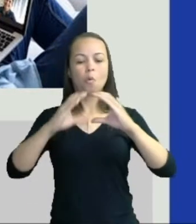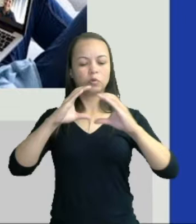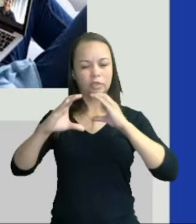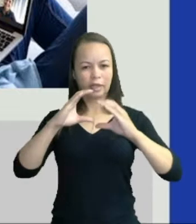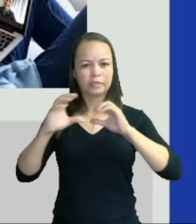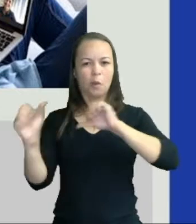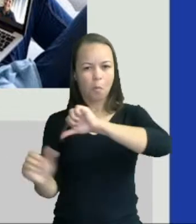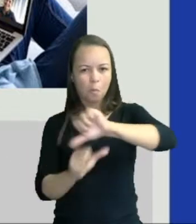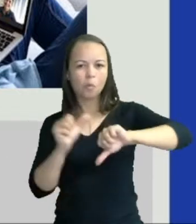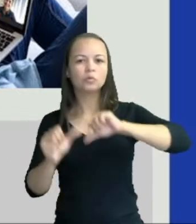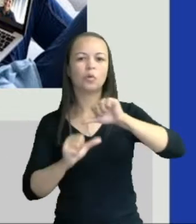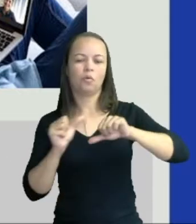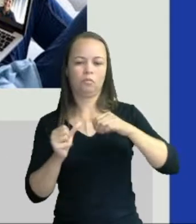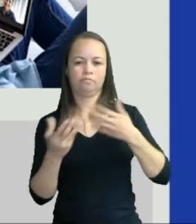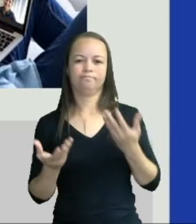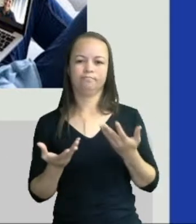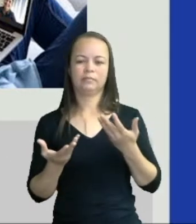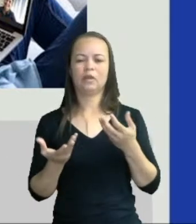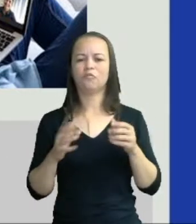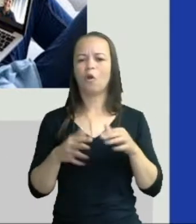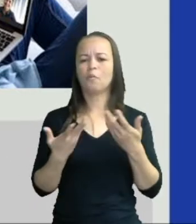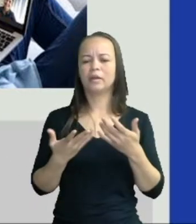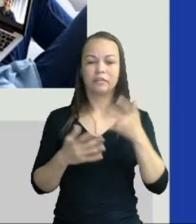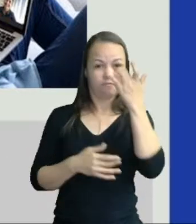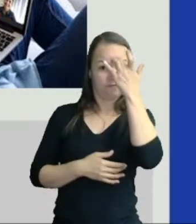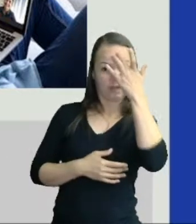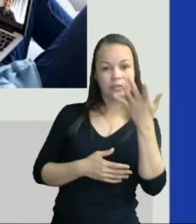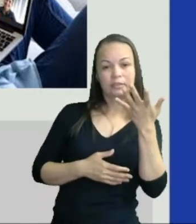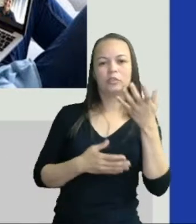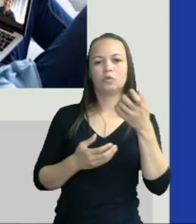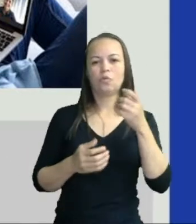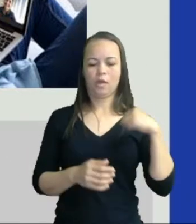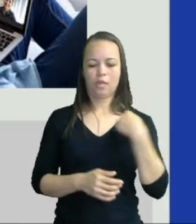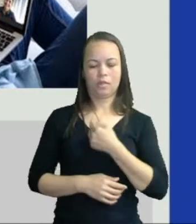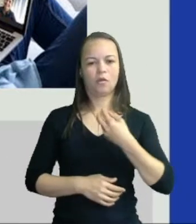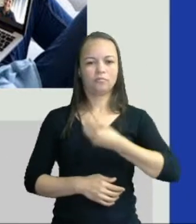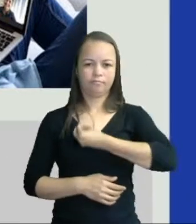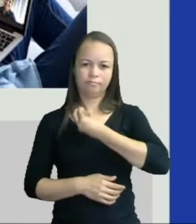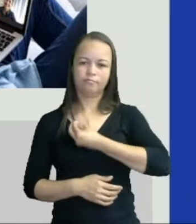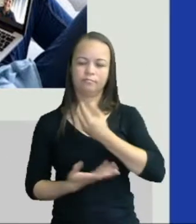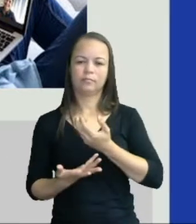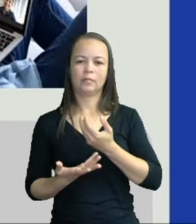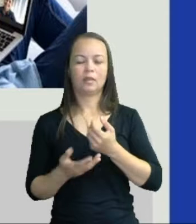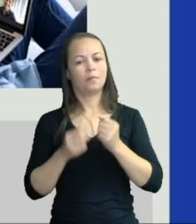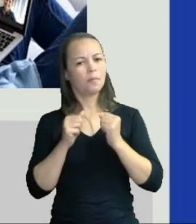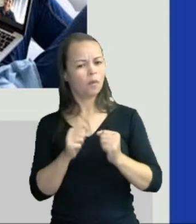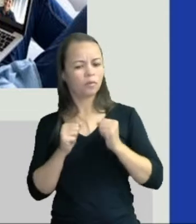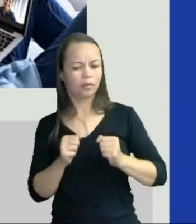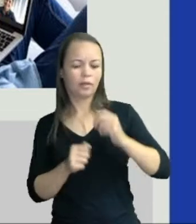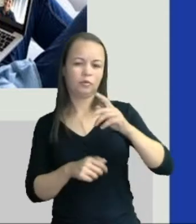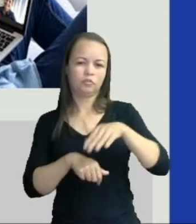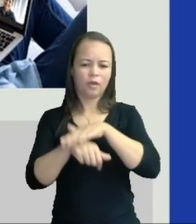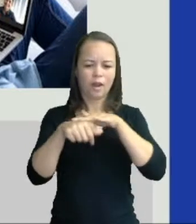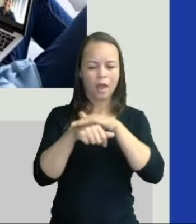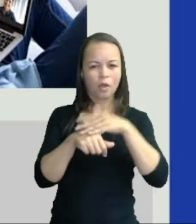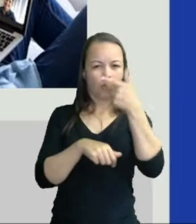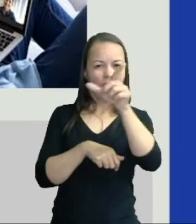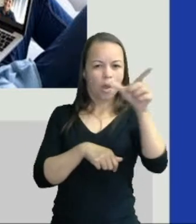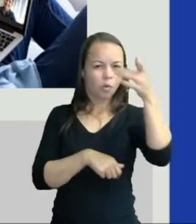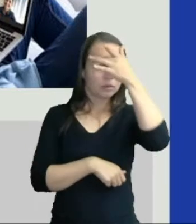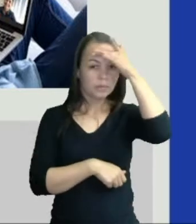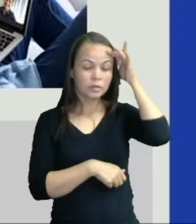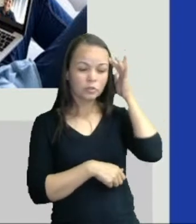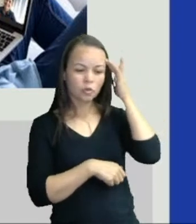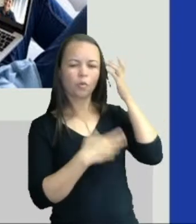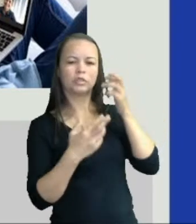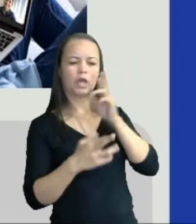também evoluíram de forma que facilitou as nossas vidas, pois podemos falar com outra pessoa e sermos